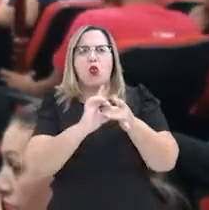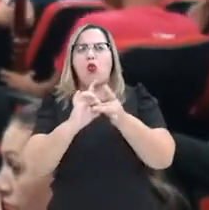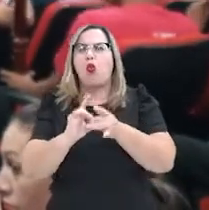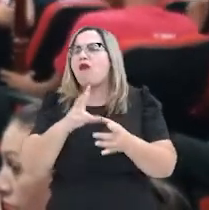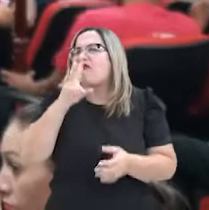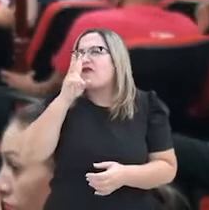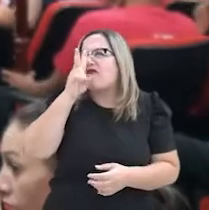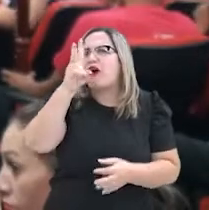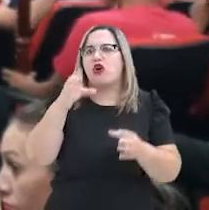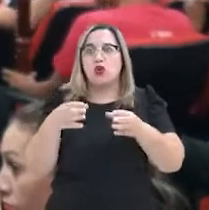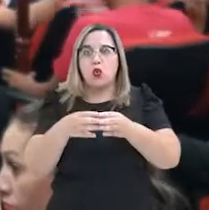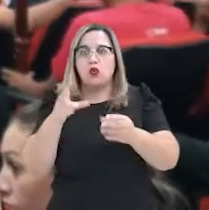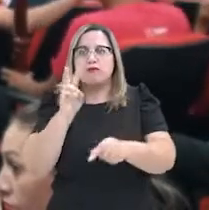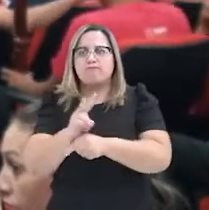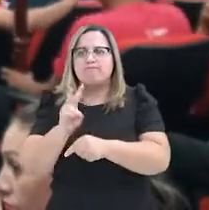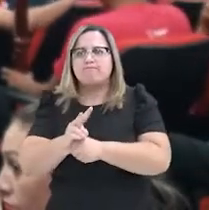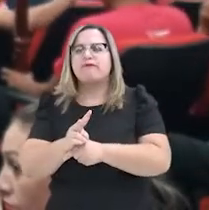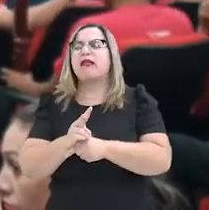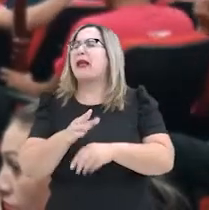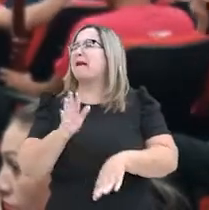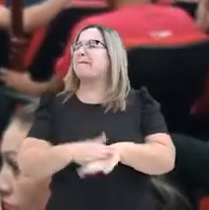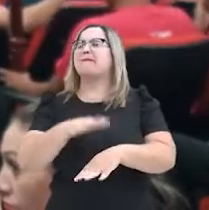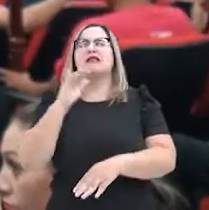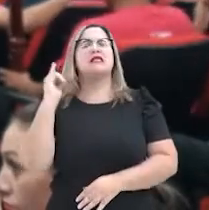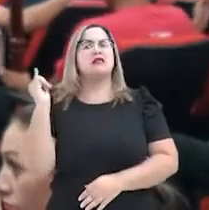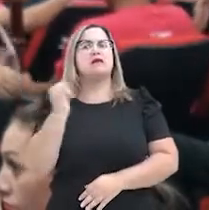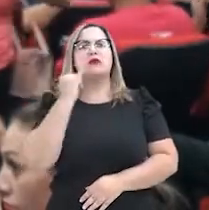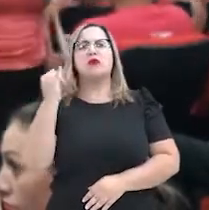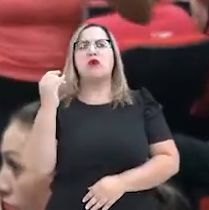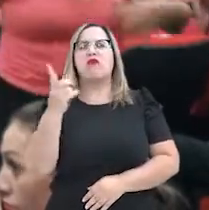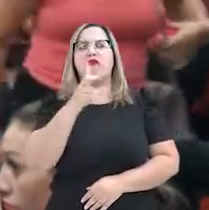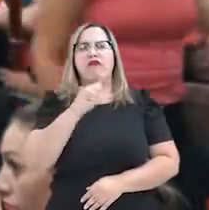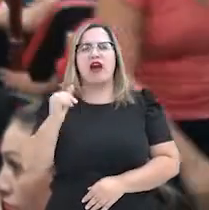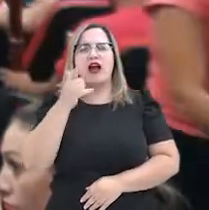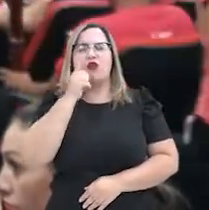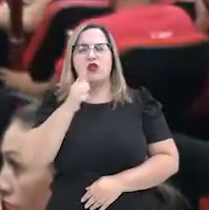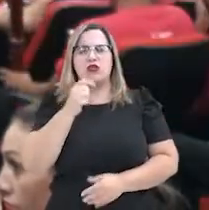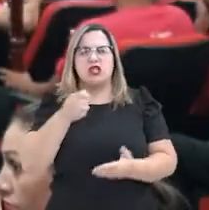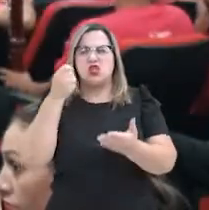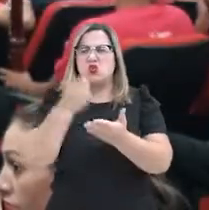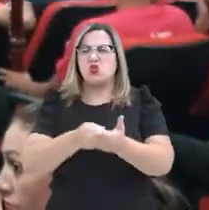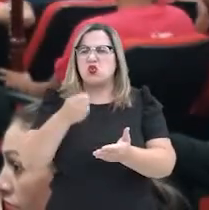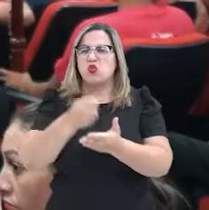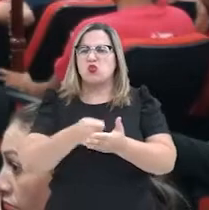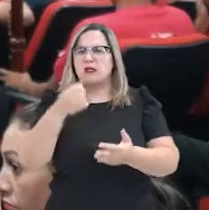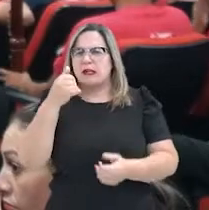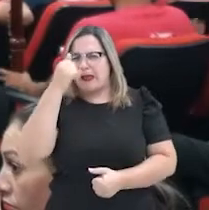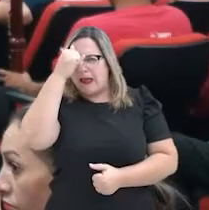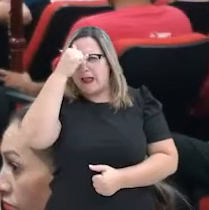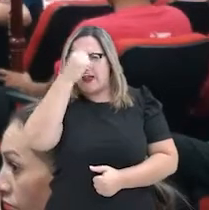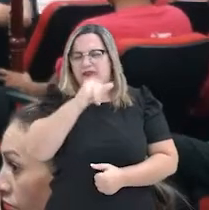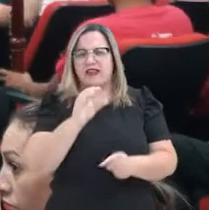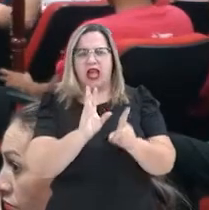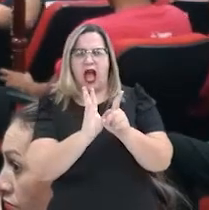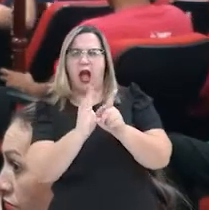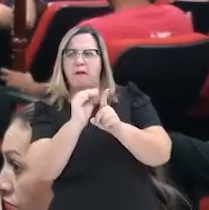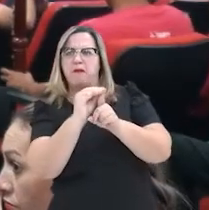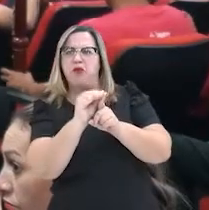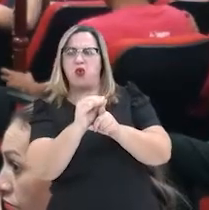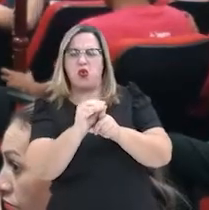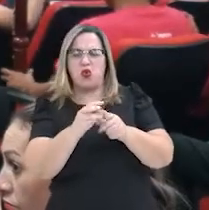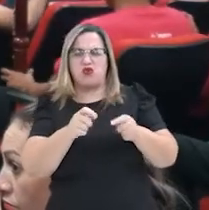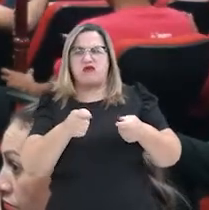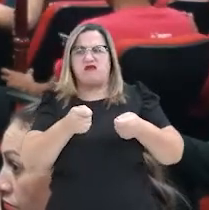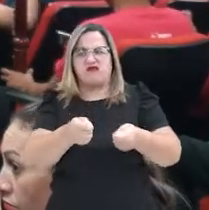mais fortalecimento tiver essa rede, mais importância a gente vai ter no enfrentamento a esse grave problema que é